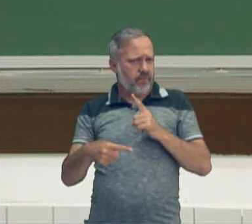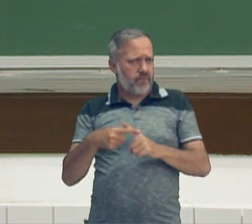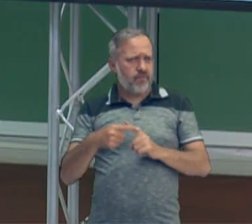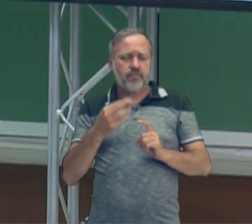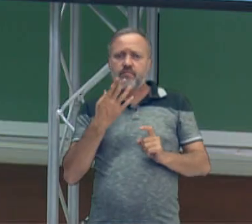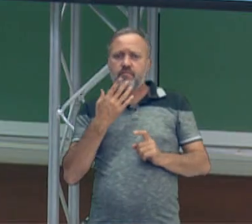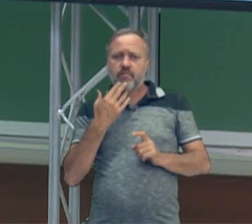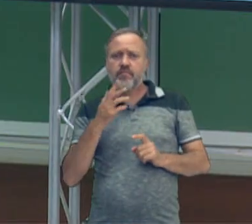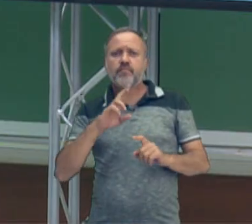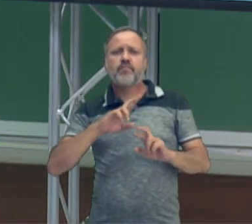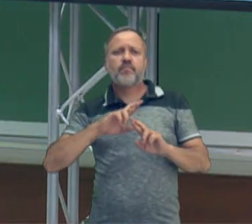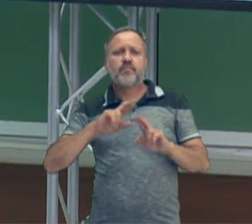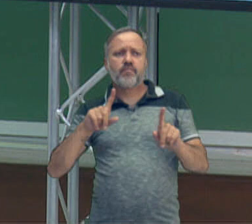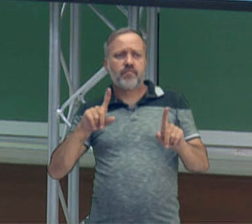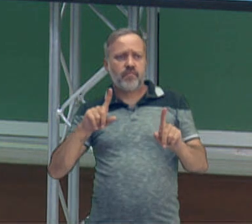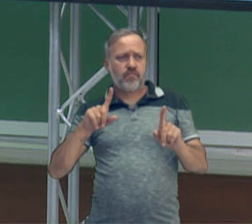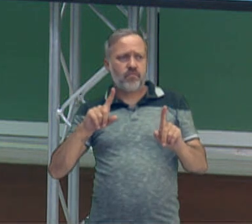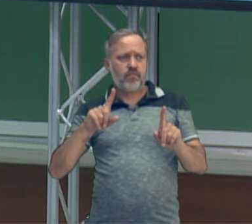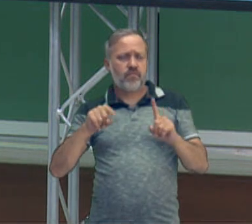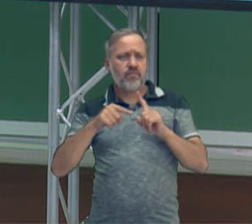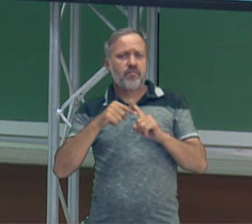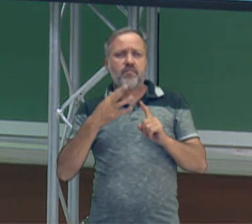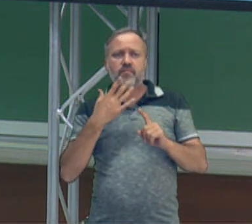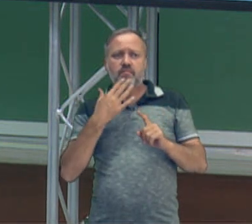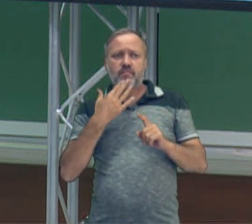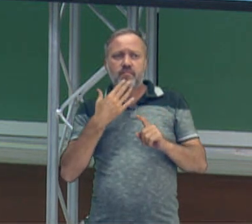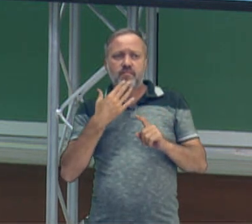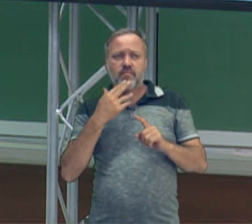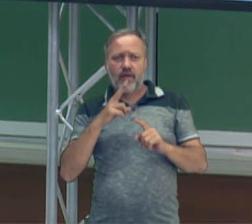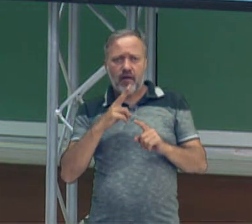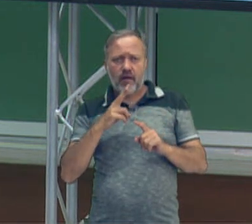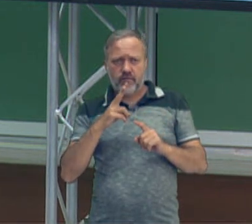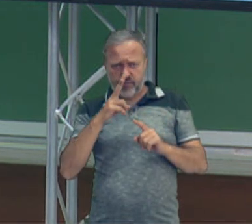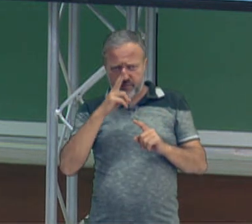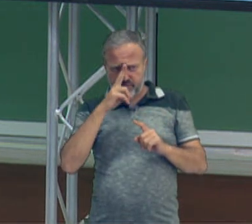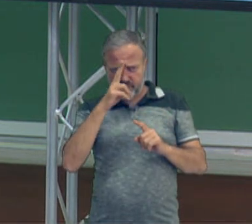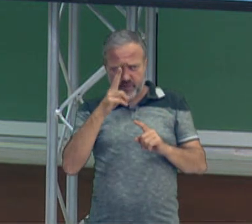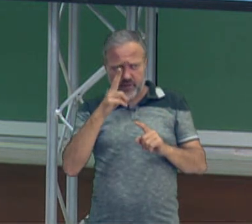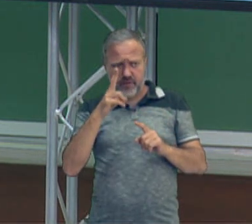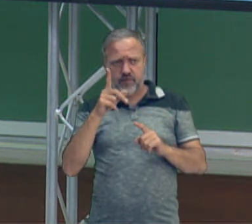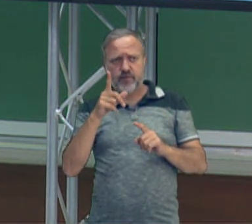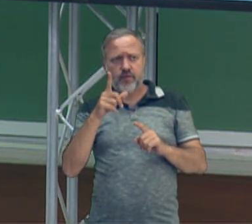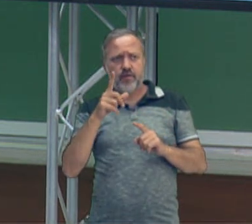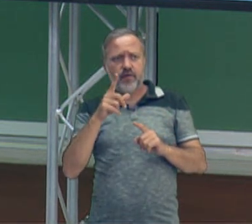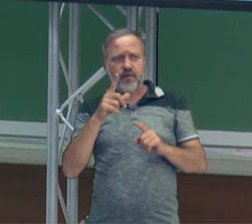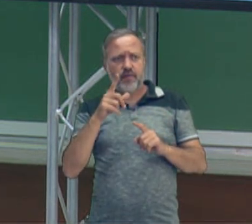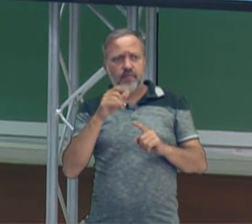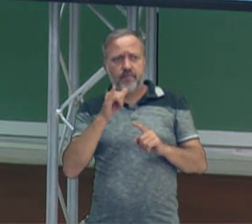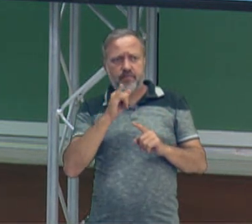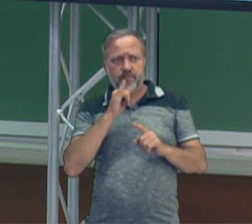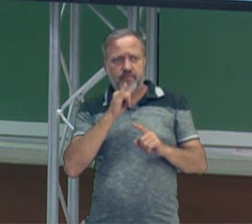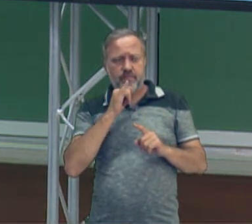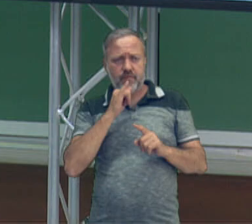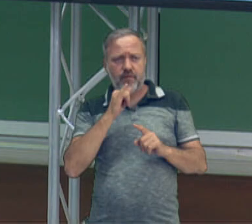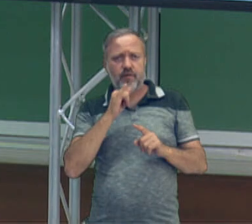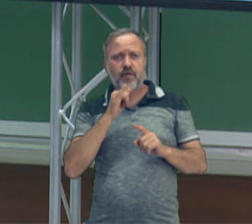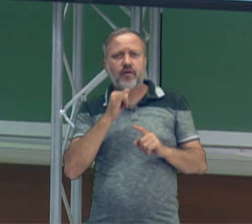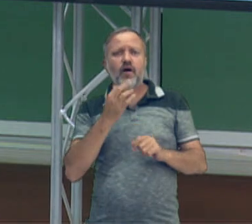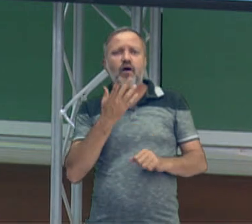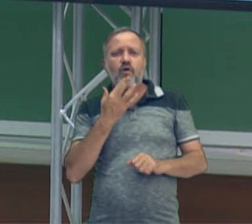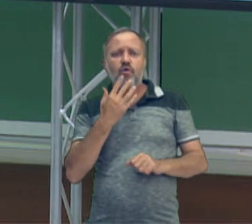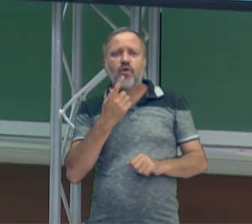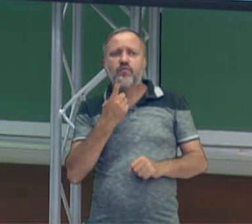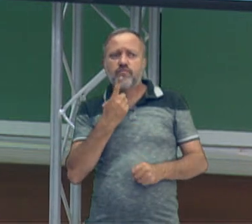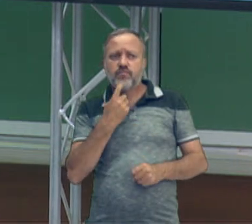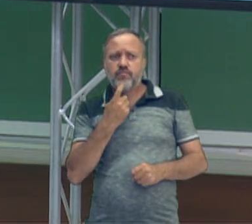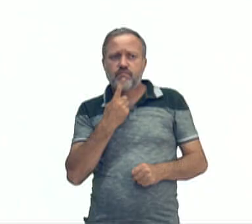essas manchas? Porque umas são com cores mais fortes, o vermelho, indicando que está mais quente, tendendo para